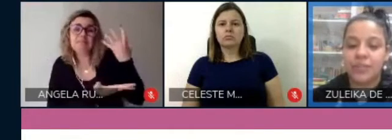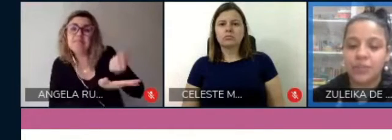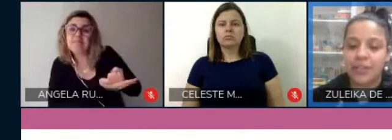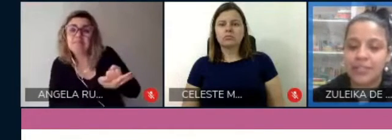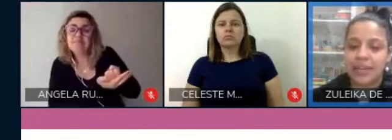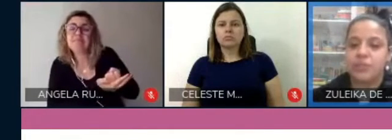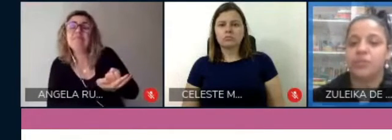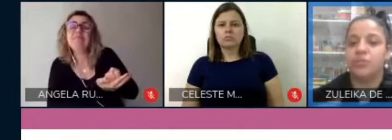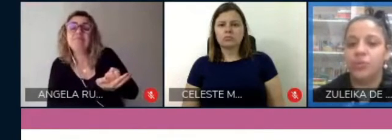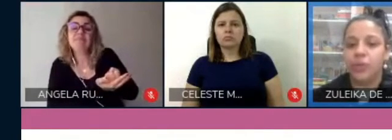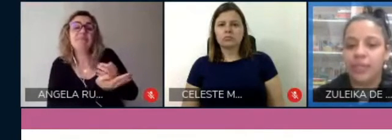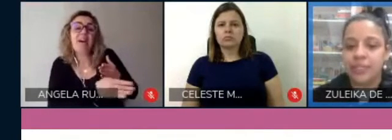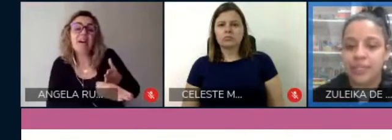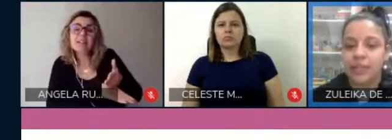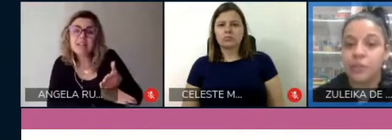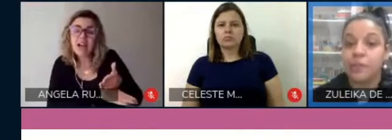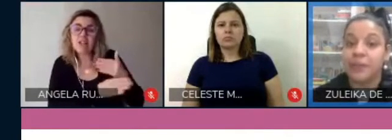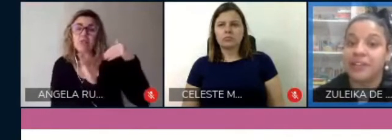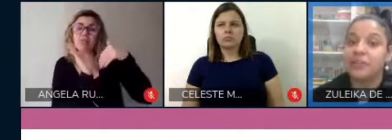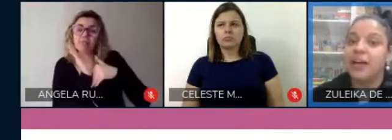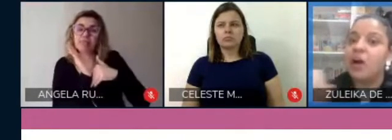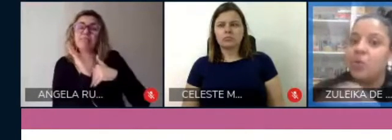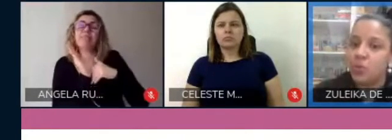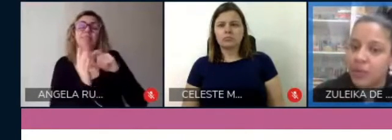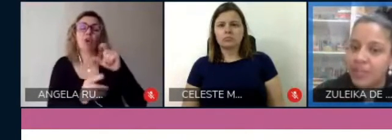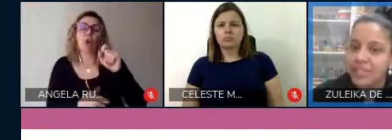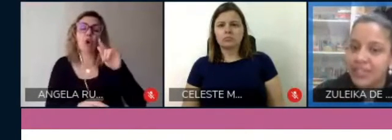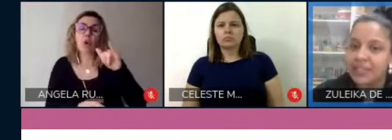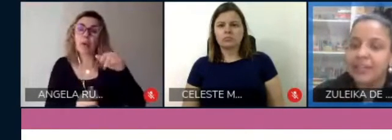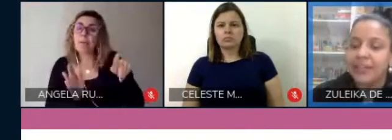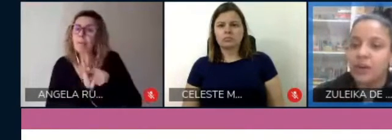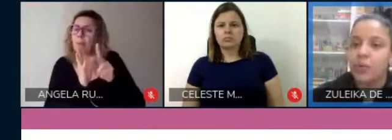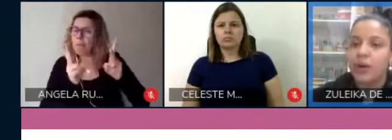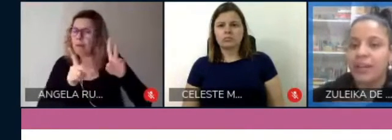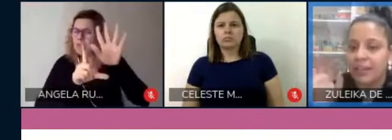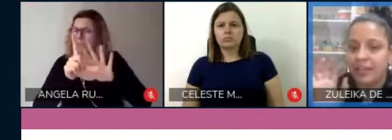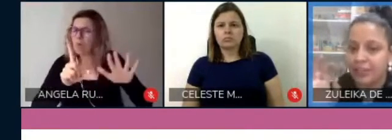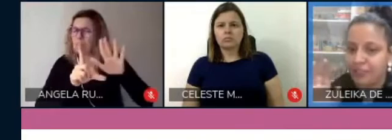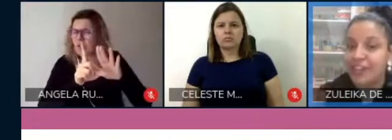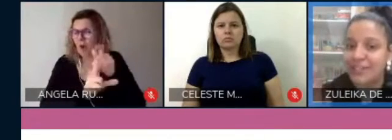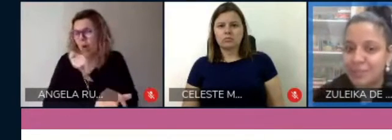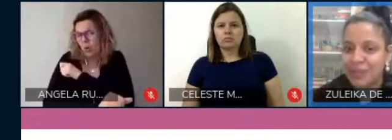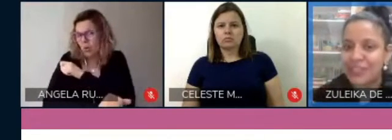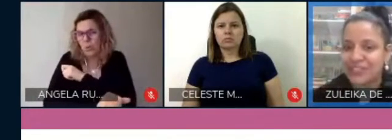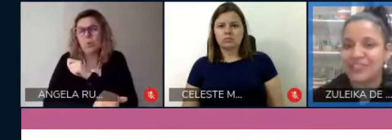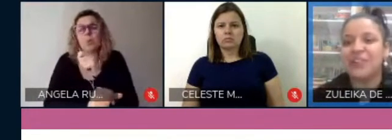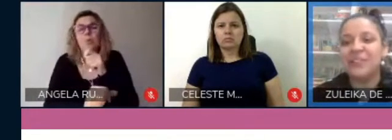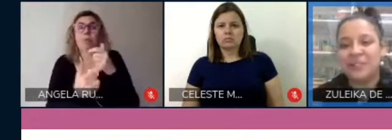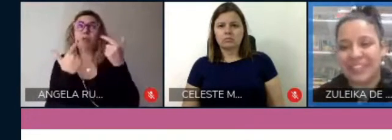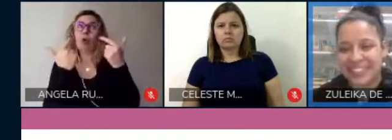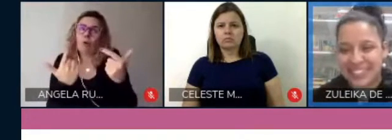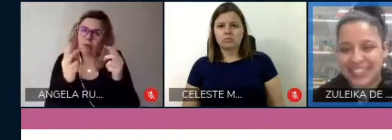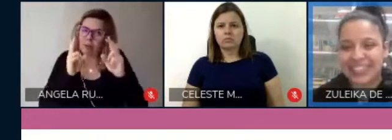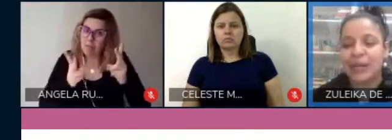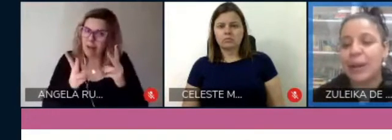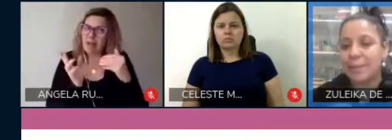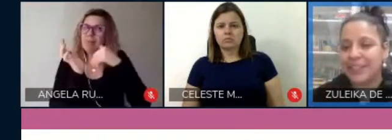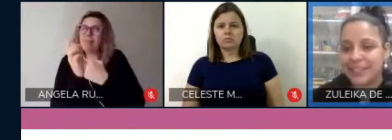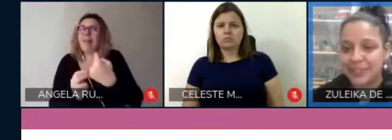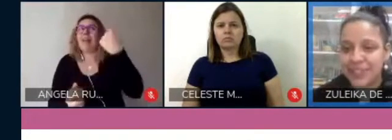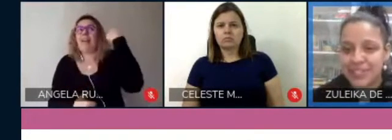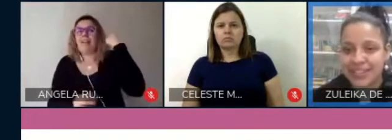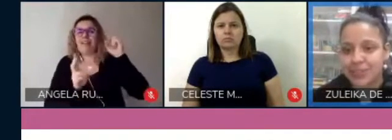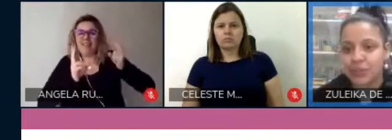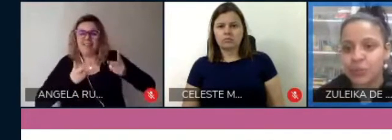download, faço o acesso com o login e senha do portal da URGS, né? Daí é felizmente, volta para aquela